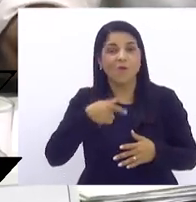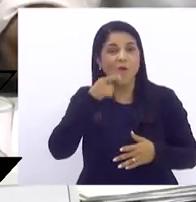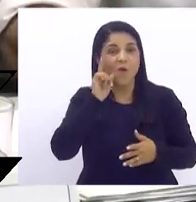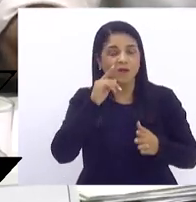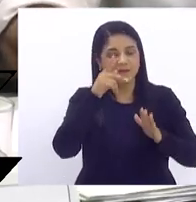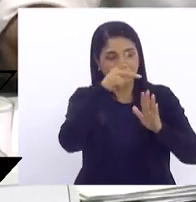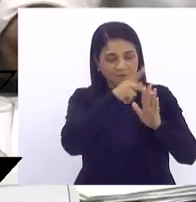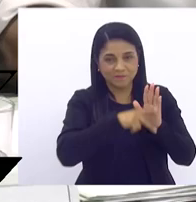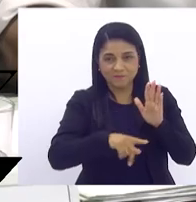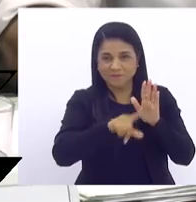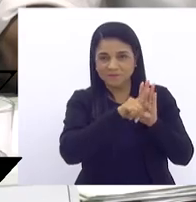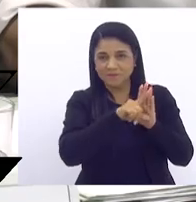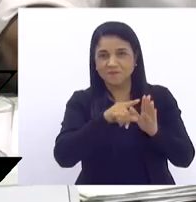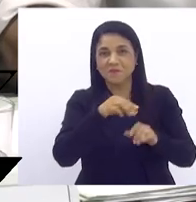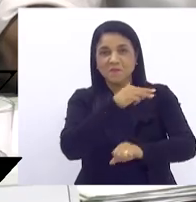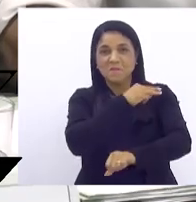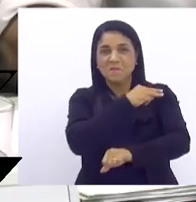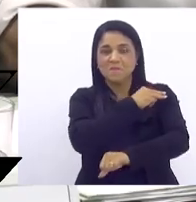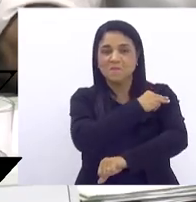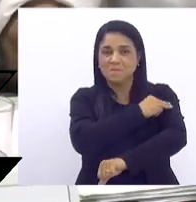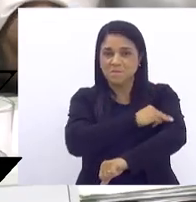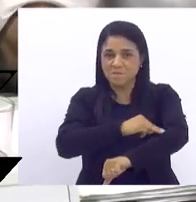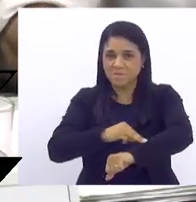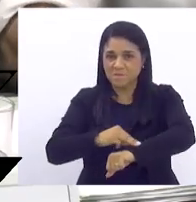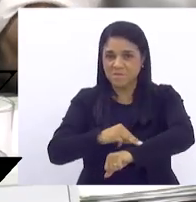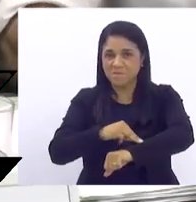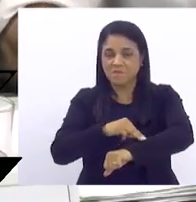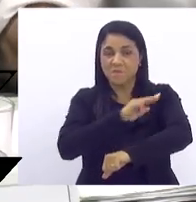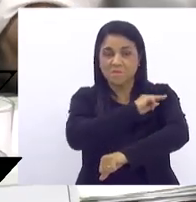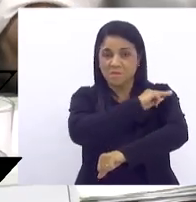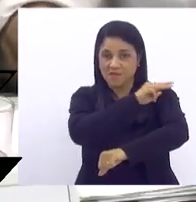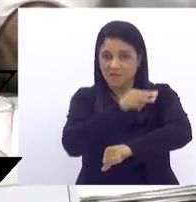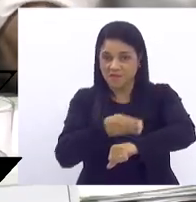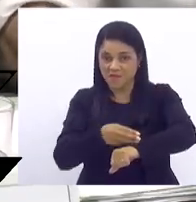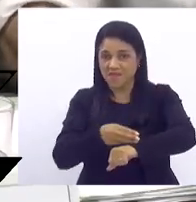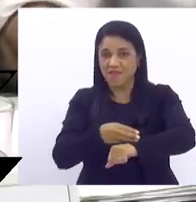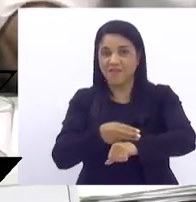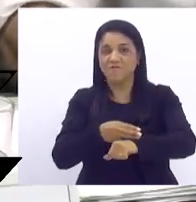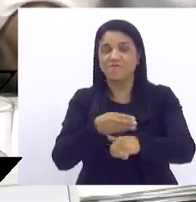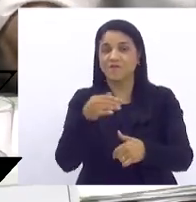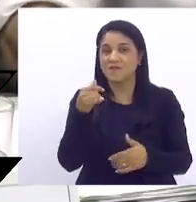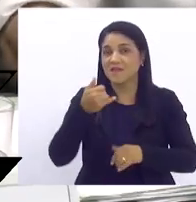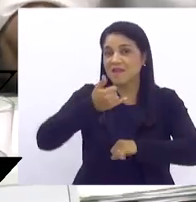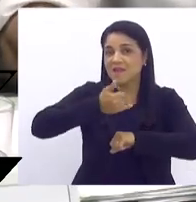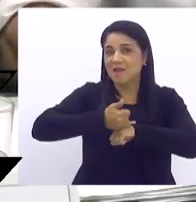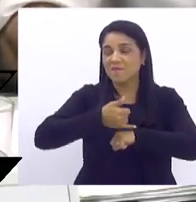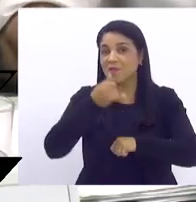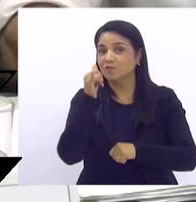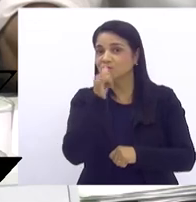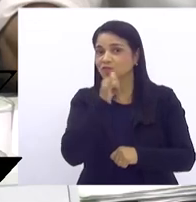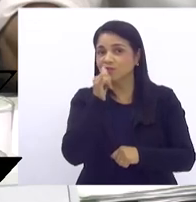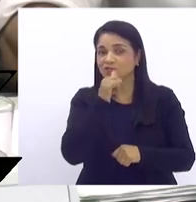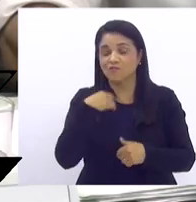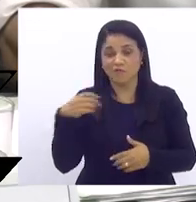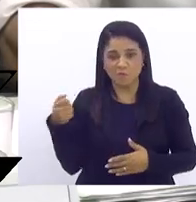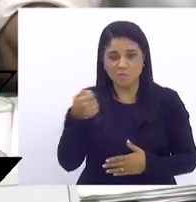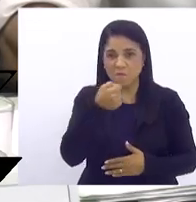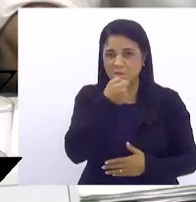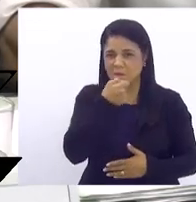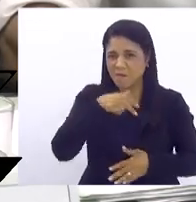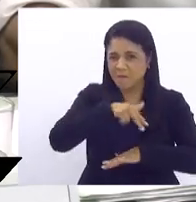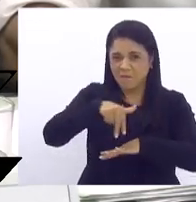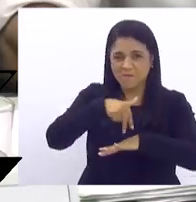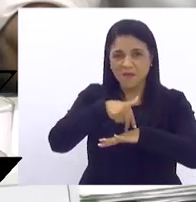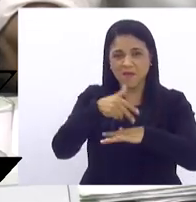de capital do petróleo, vai ser capital da energia. Eu fui para o microfone de aparte louvar Vossa Excelência pela sua